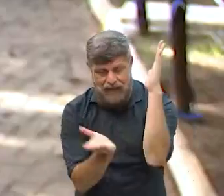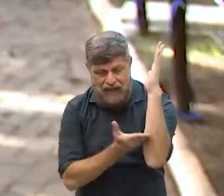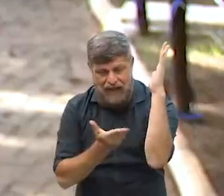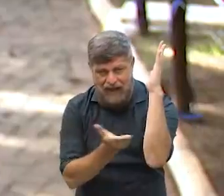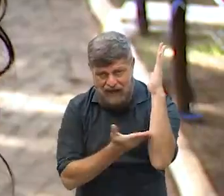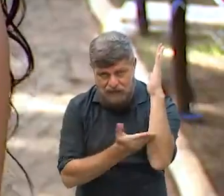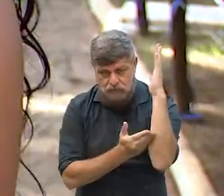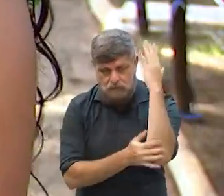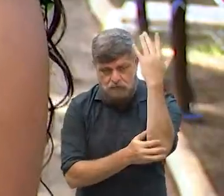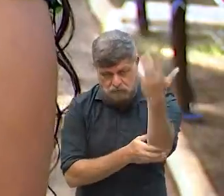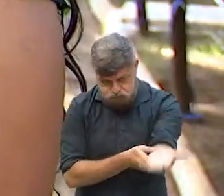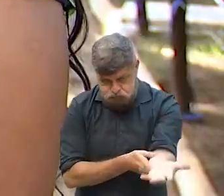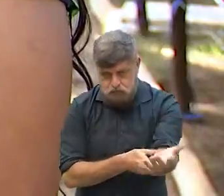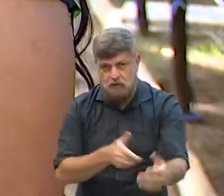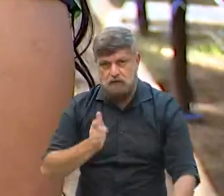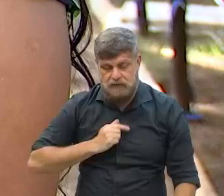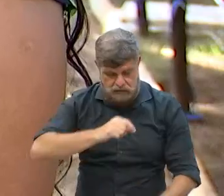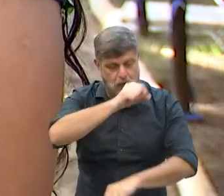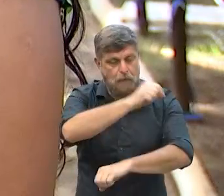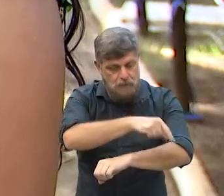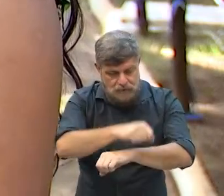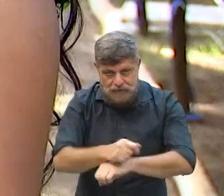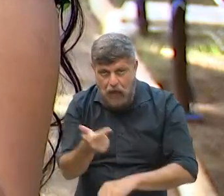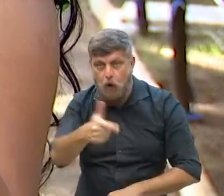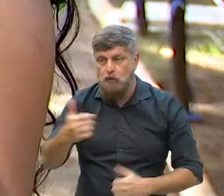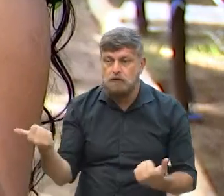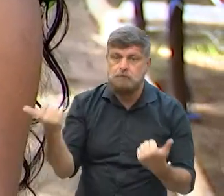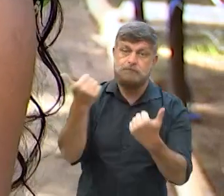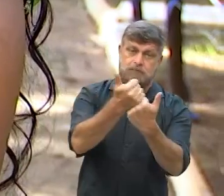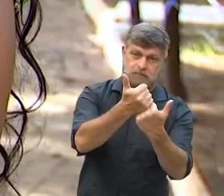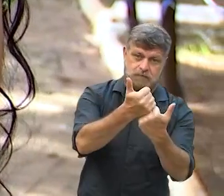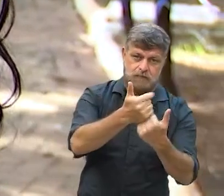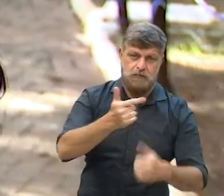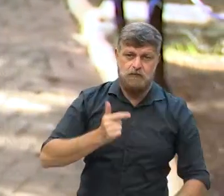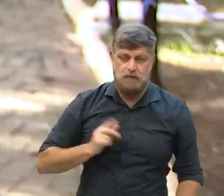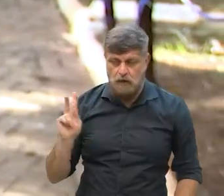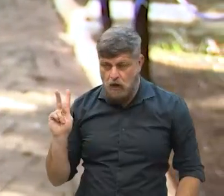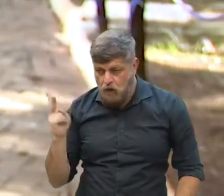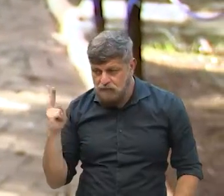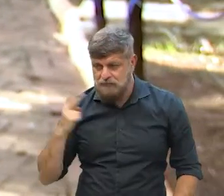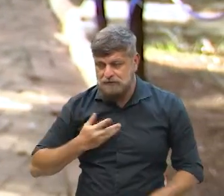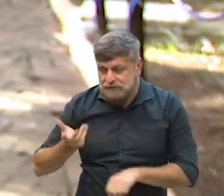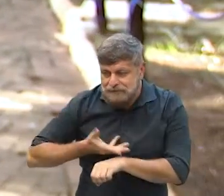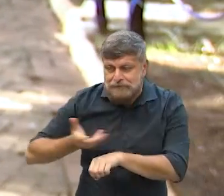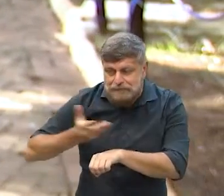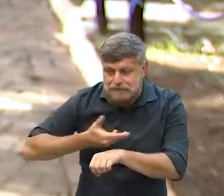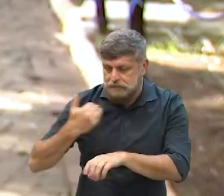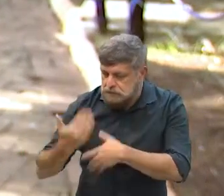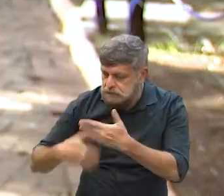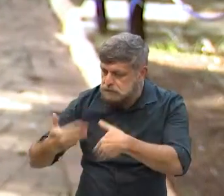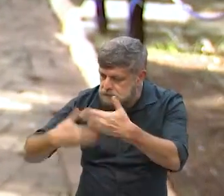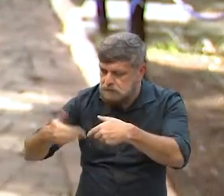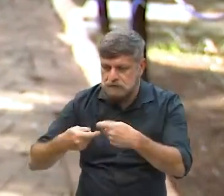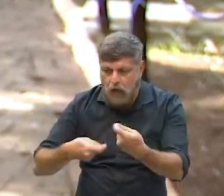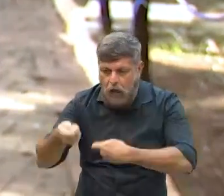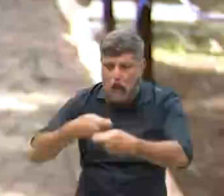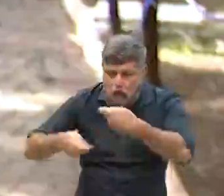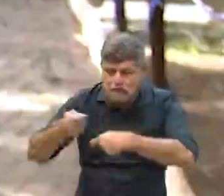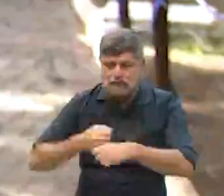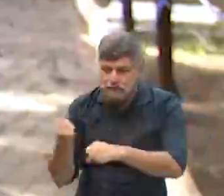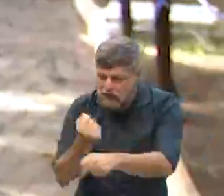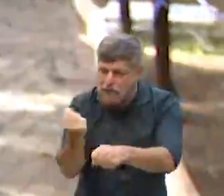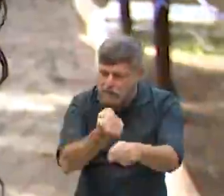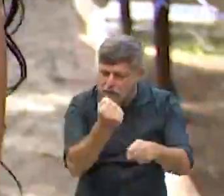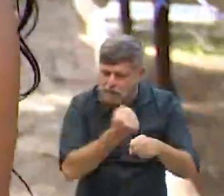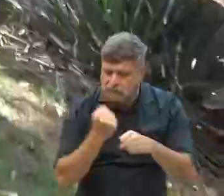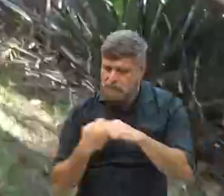uma compensação, né? Hortolândia, ela vem aí num desenvolvimento acelerado, né, econômico, várias obras,